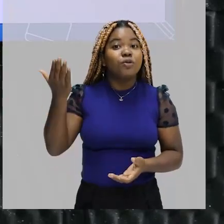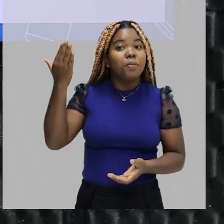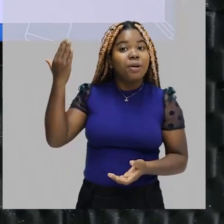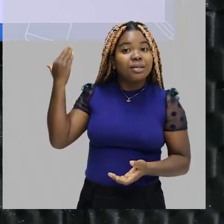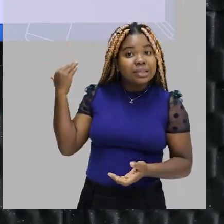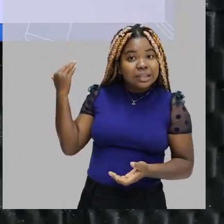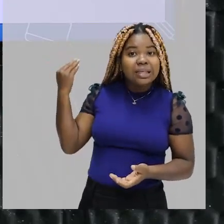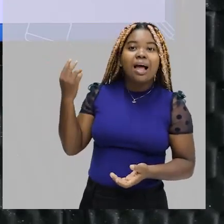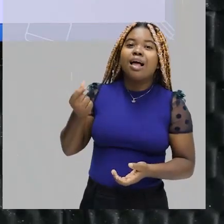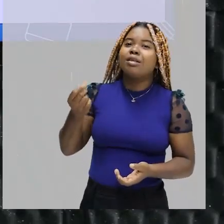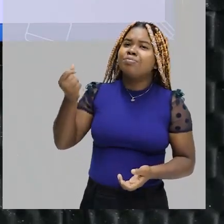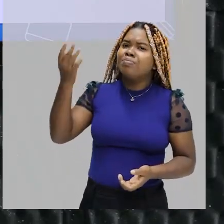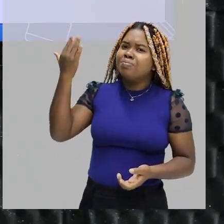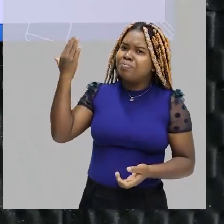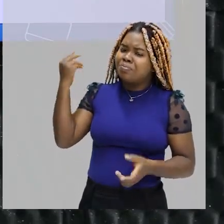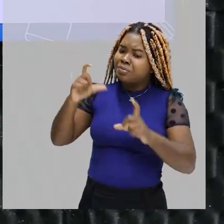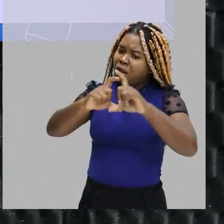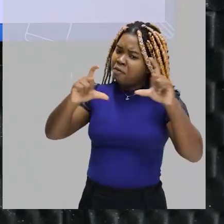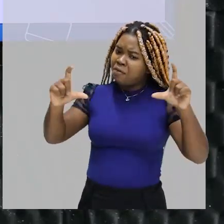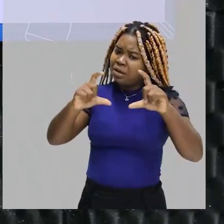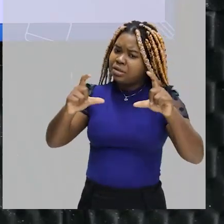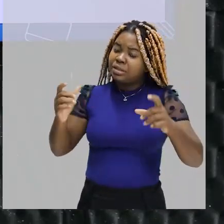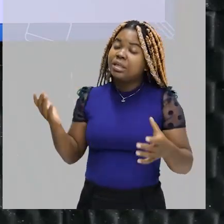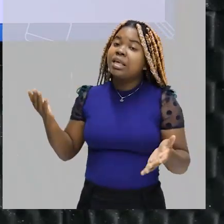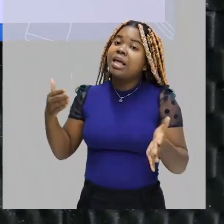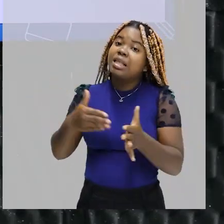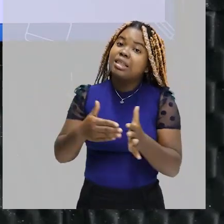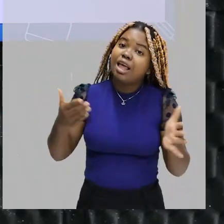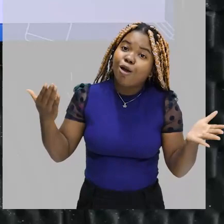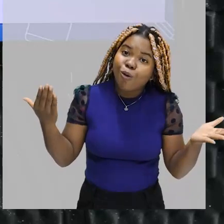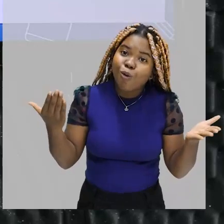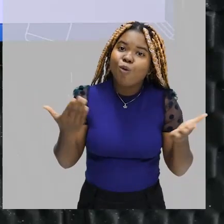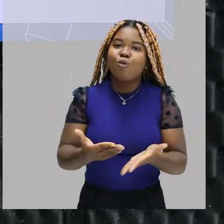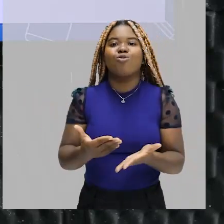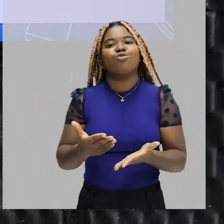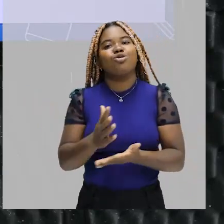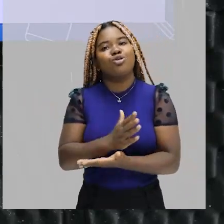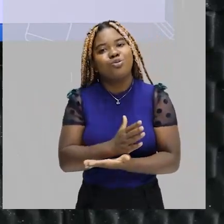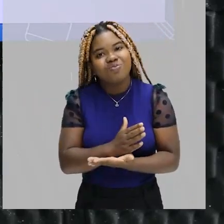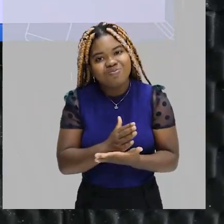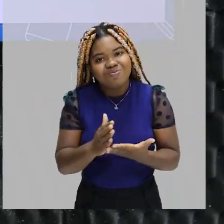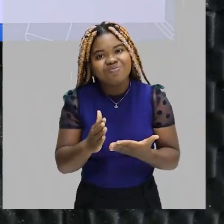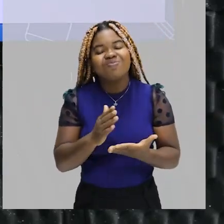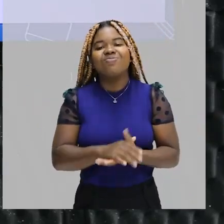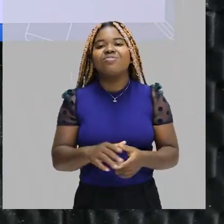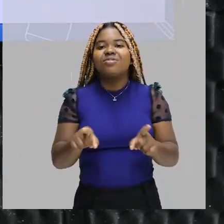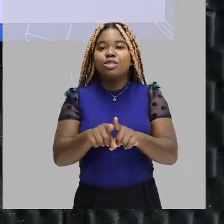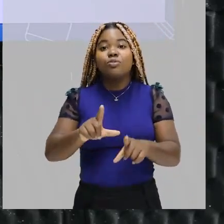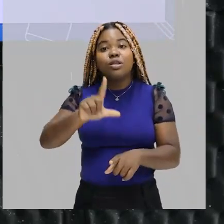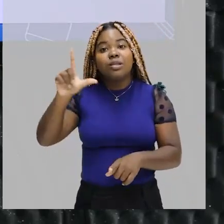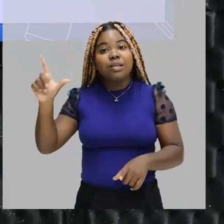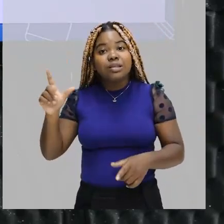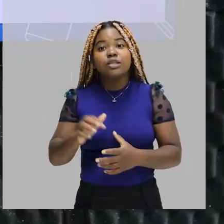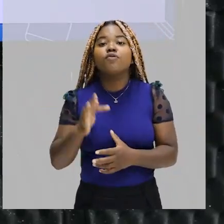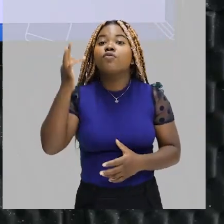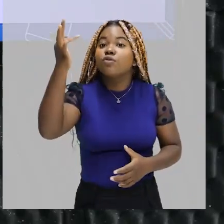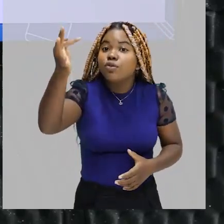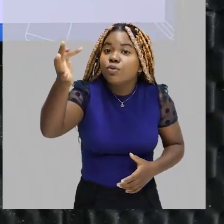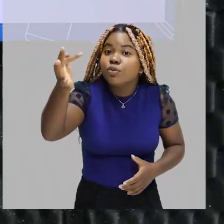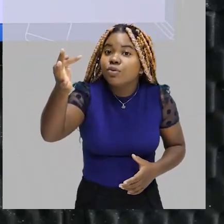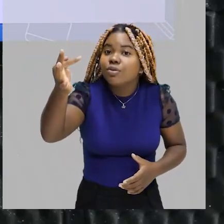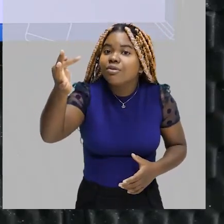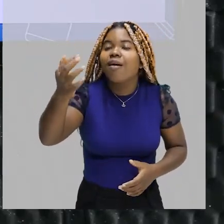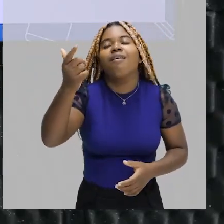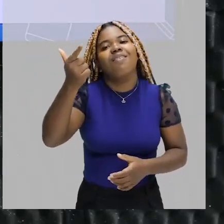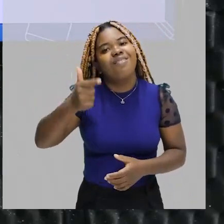passado, há muitos séculos atrás, e até hoje continua nascendo do leste. O que vai acontecer no futuro? Ele vai continuar